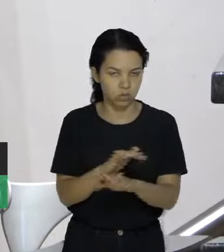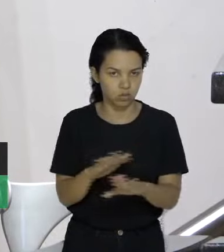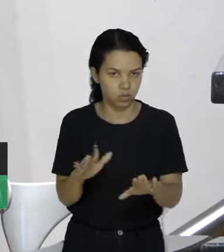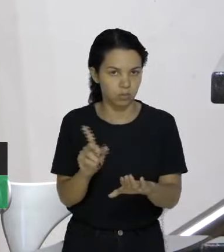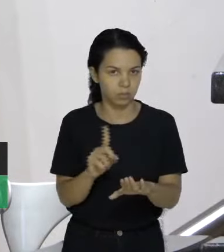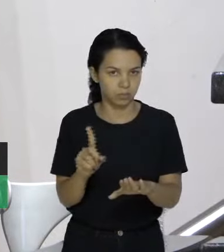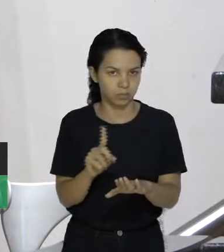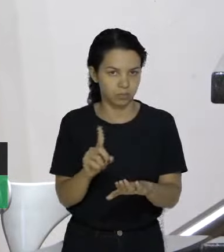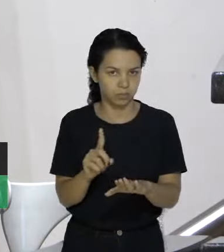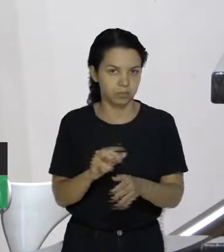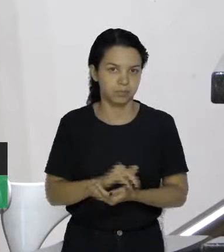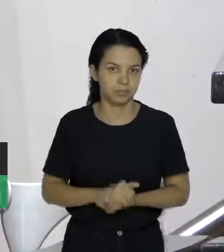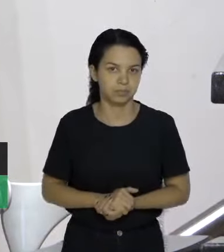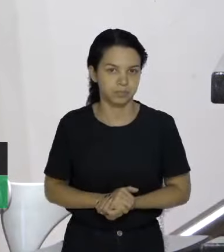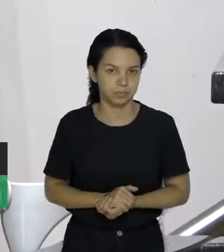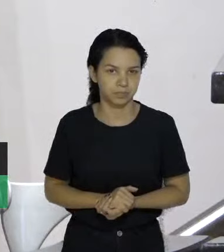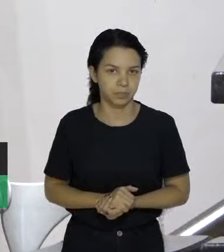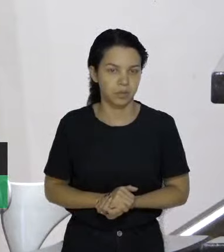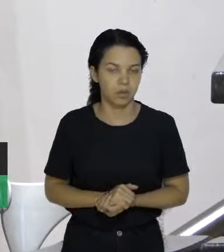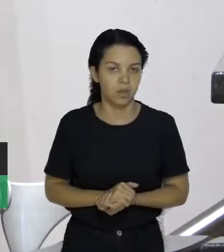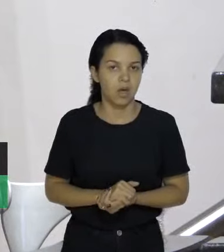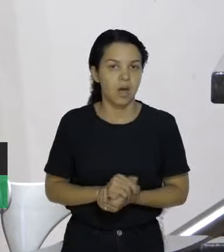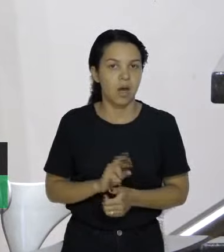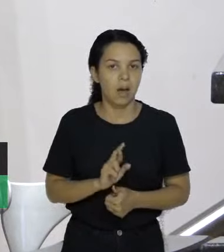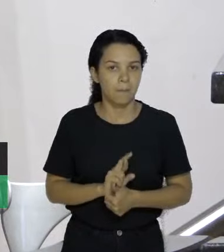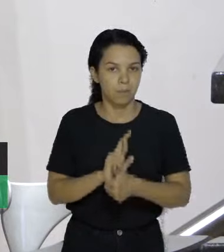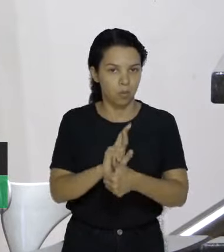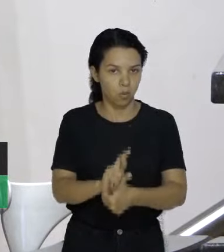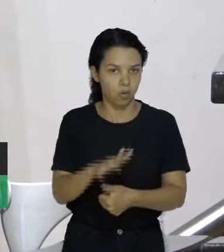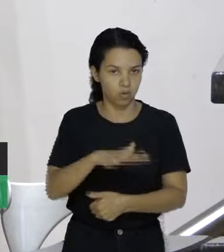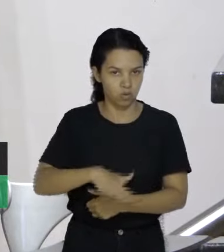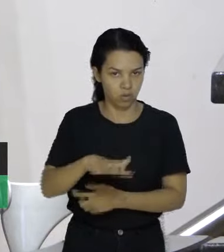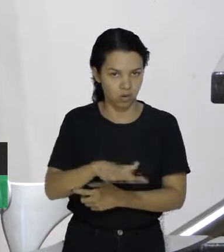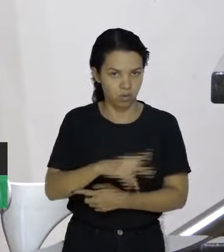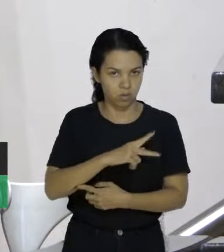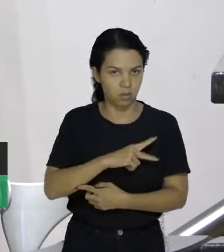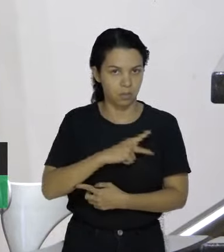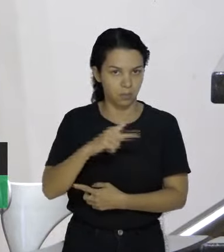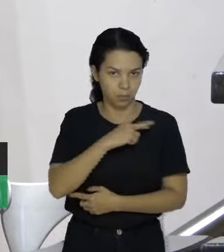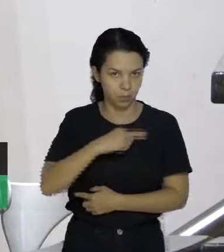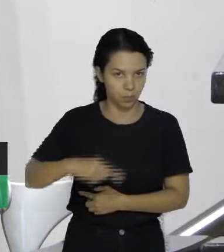por uma ação da procuradoria geral da república que corre desde 2015